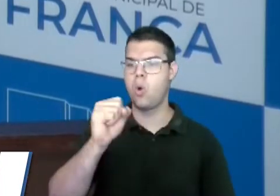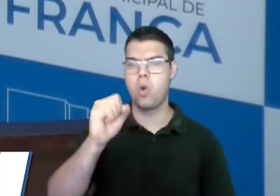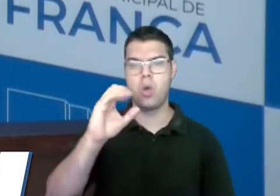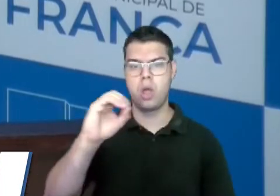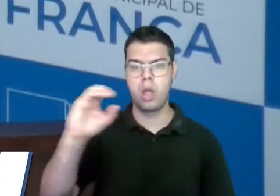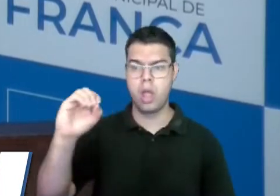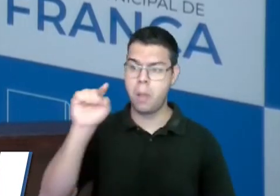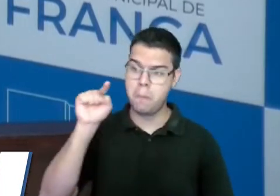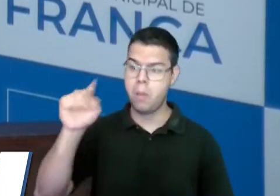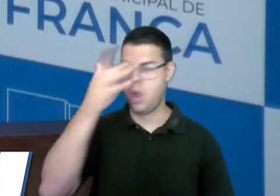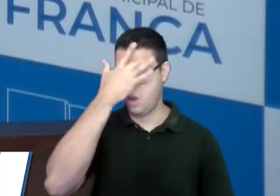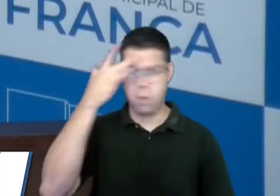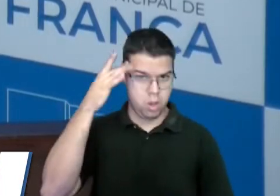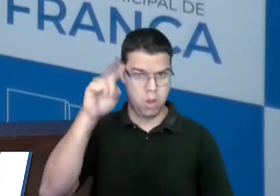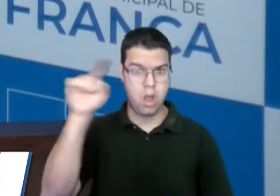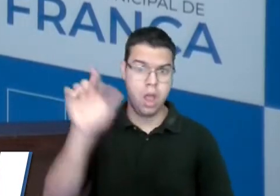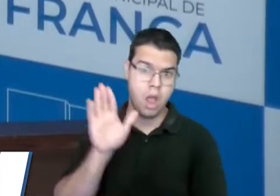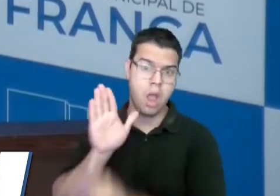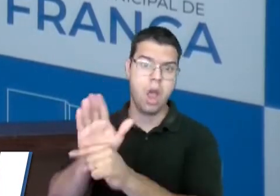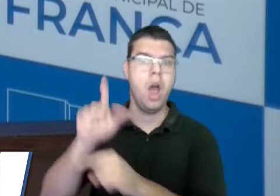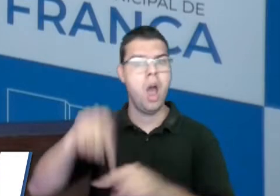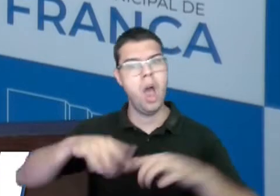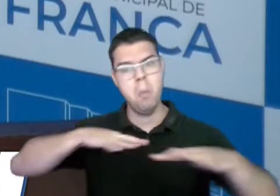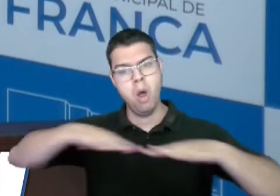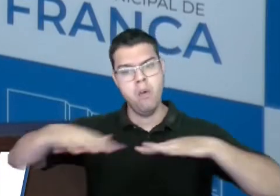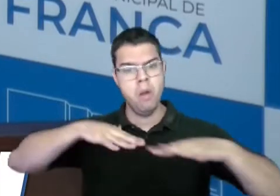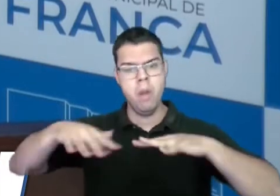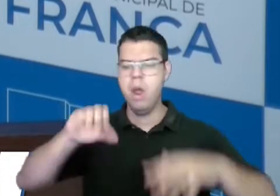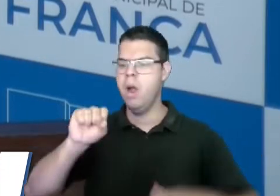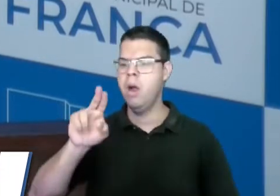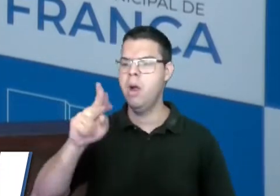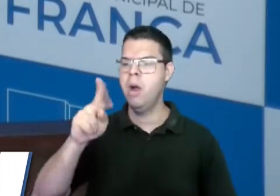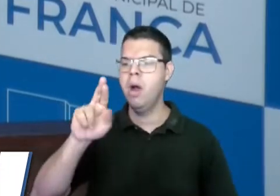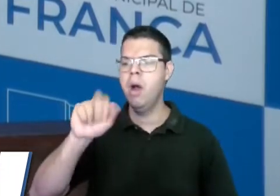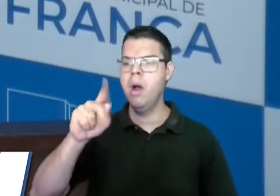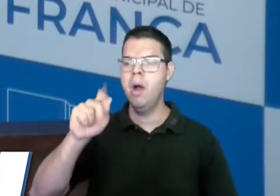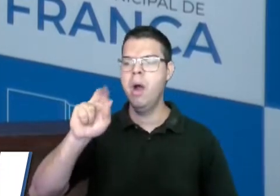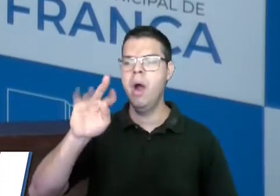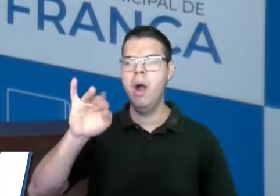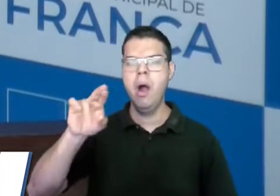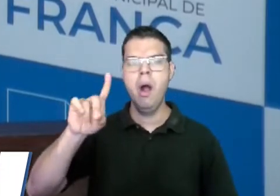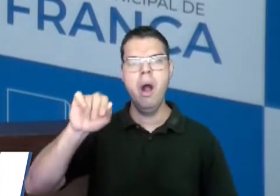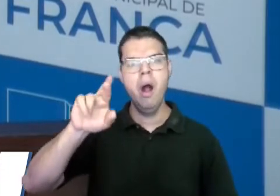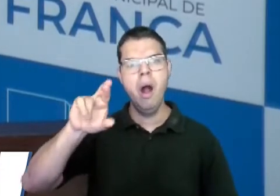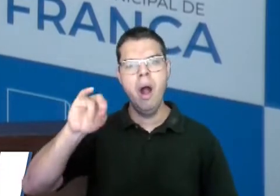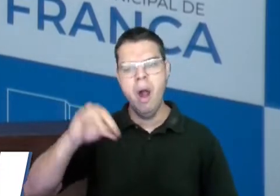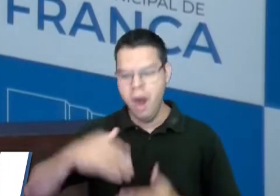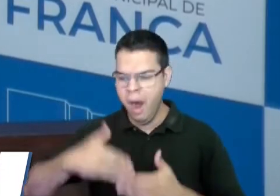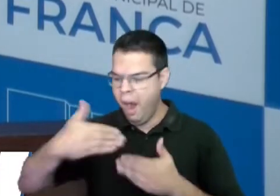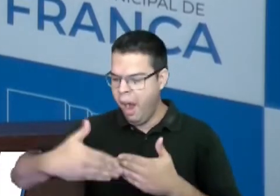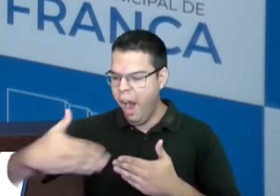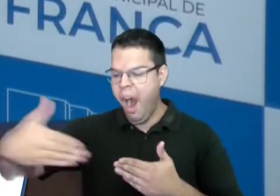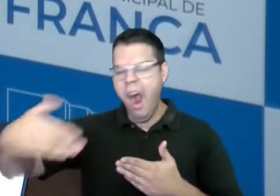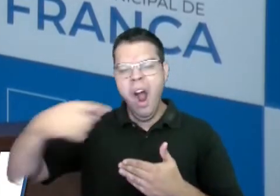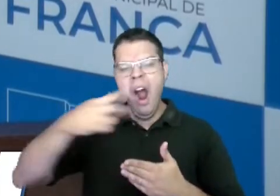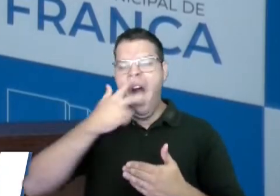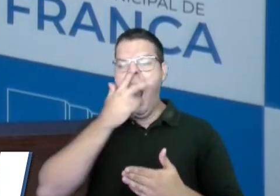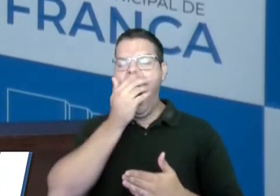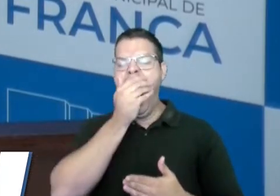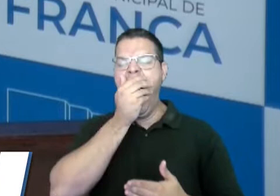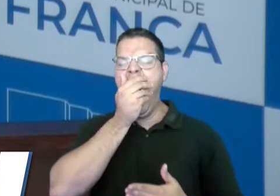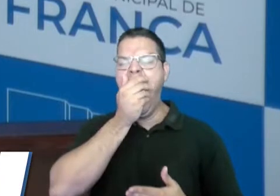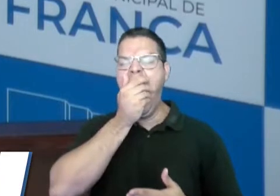beneficiadas, é um movimento suprapartidário, e tudo isso foi crescendo e desencadeou a